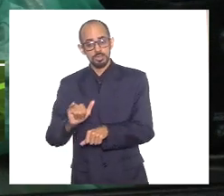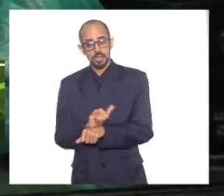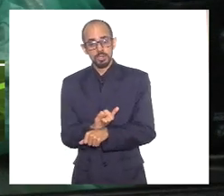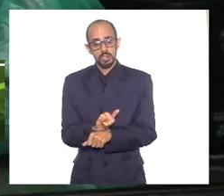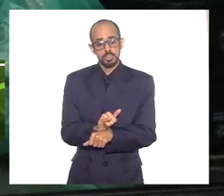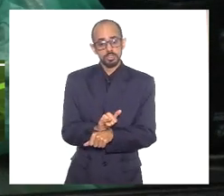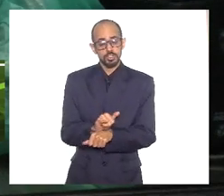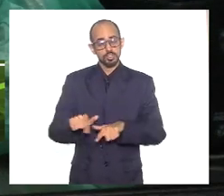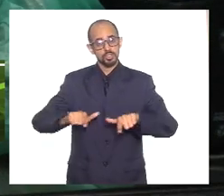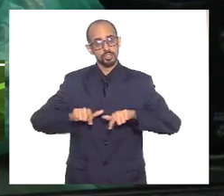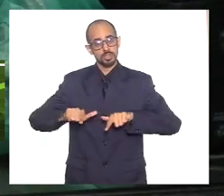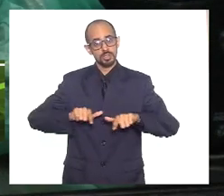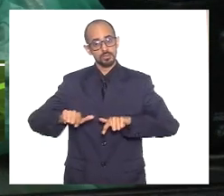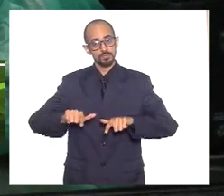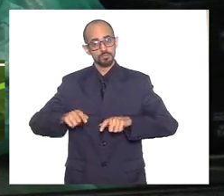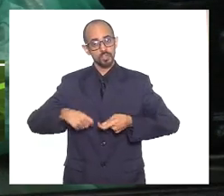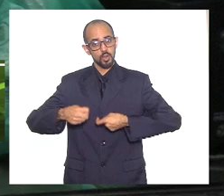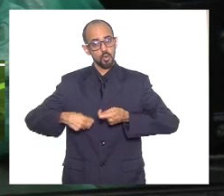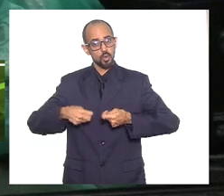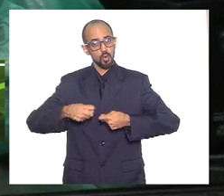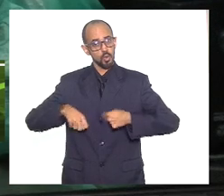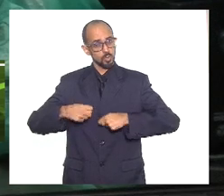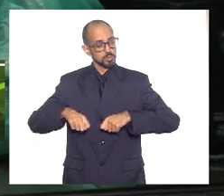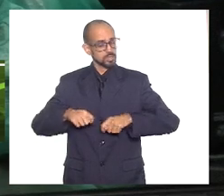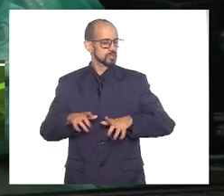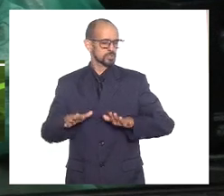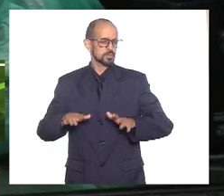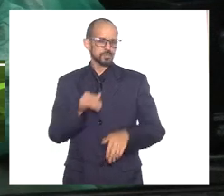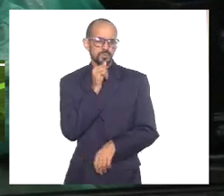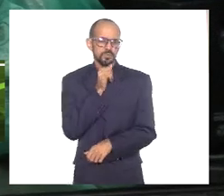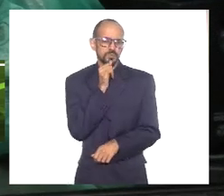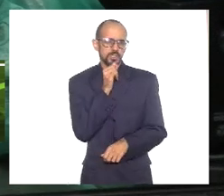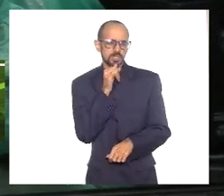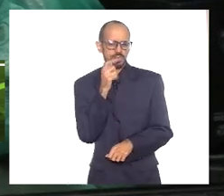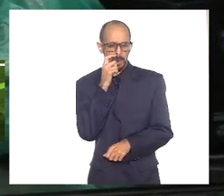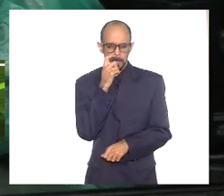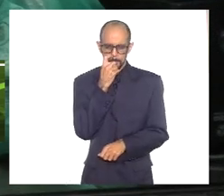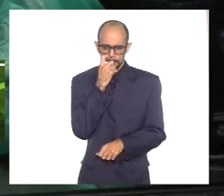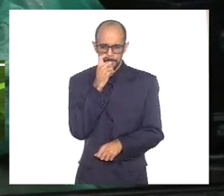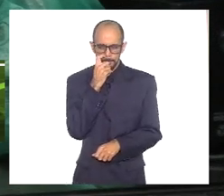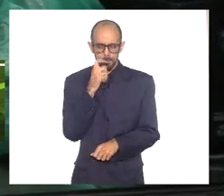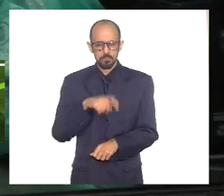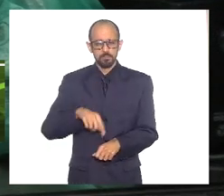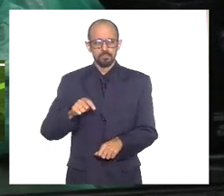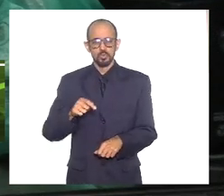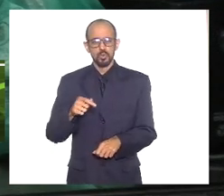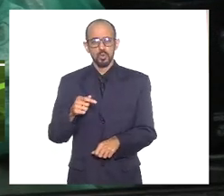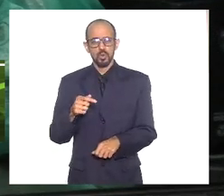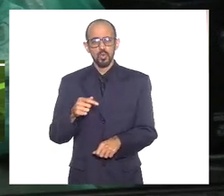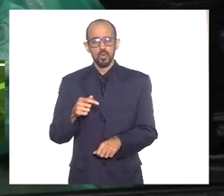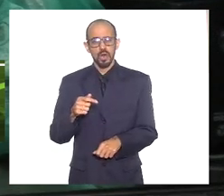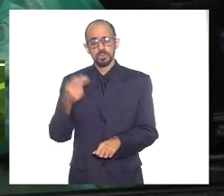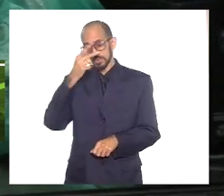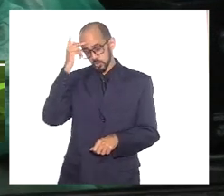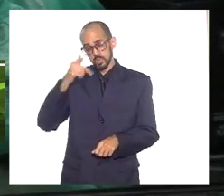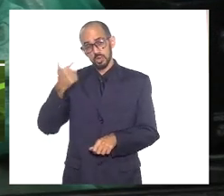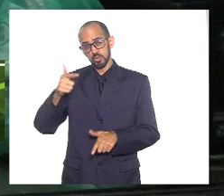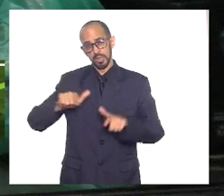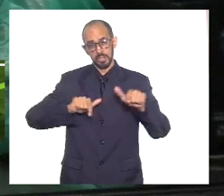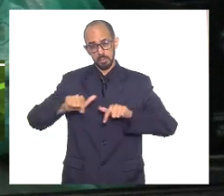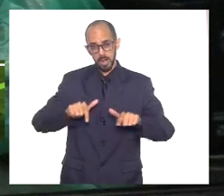econômicas, como o senhor aqui pontuou. Por exemplo, desemprego, taxa de desemprego aberta e